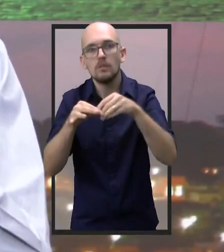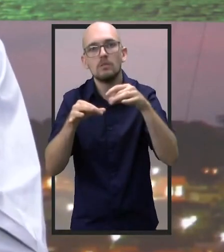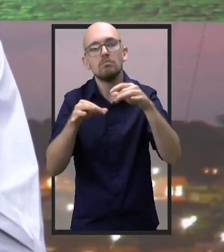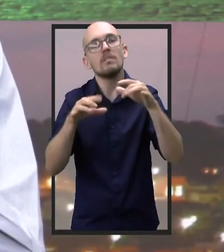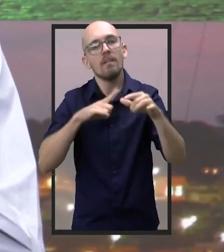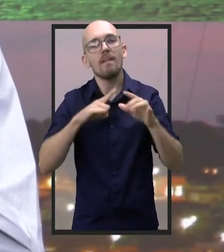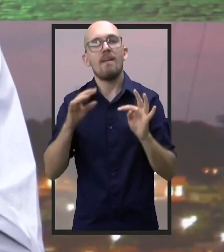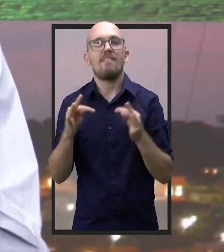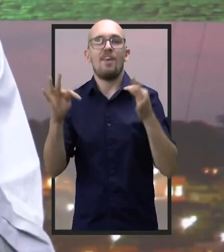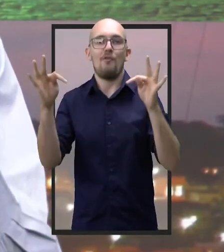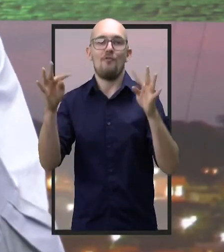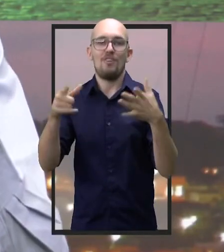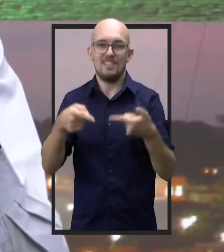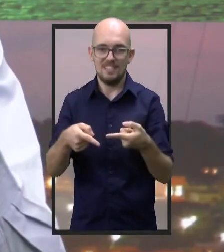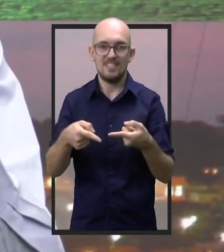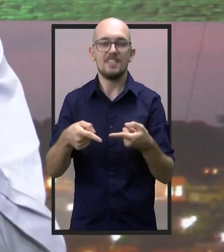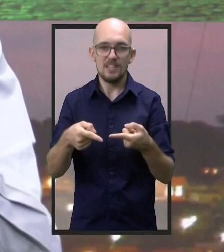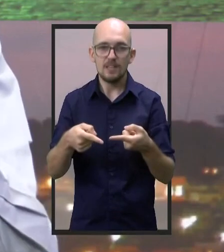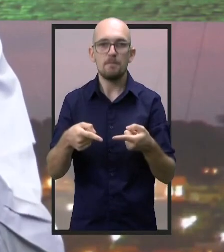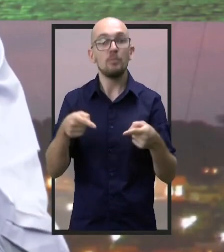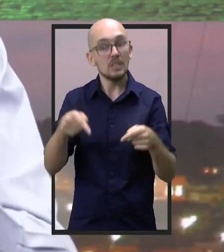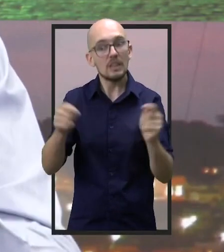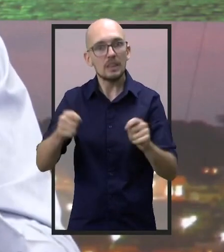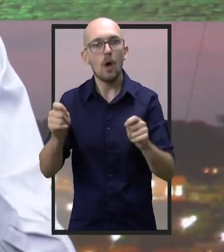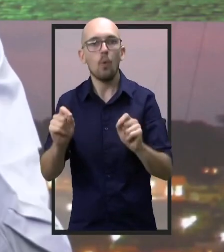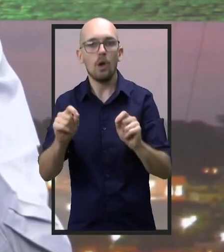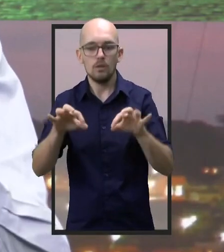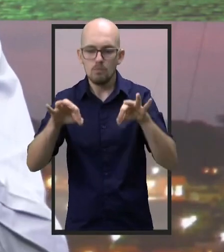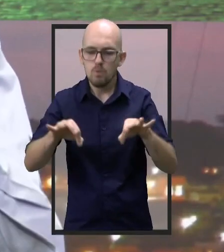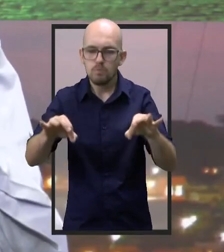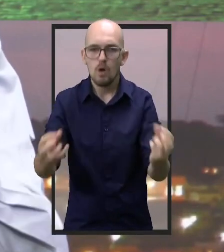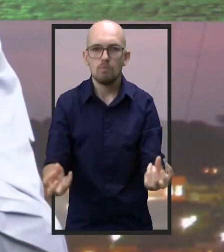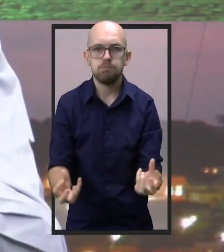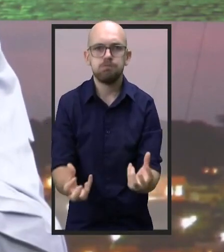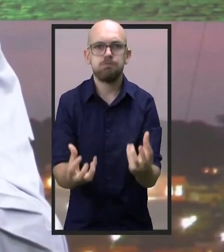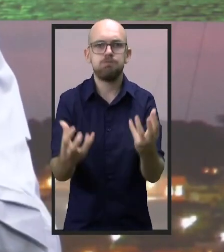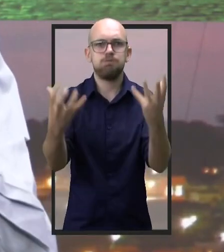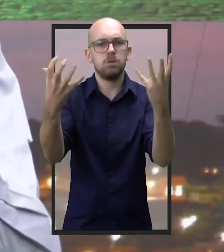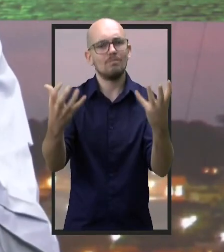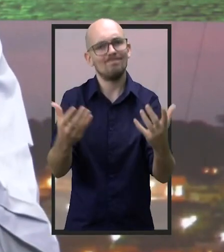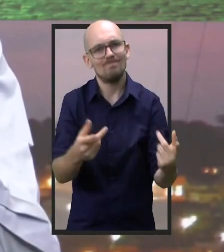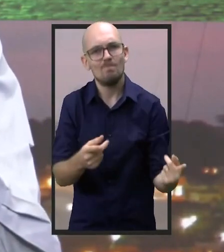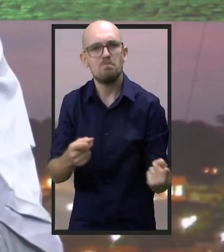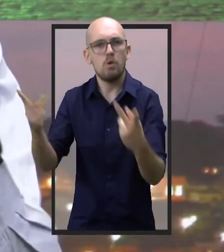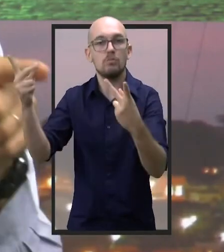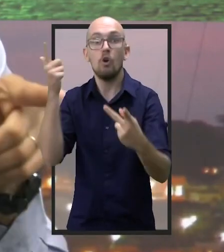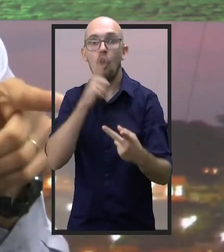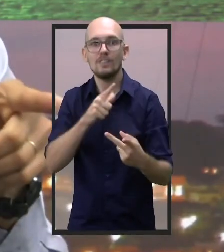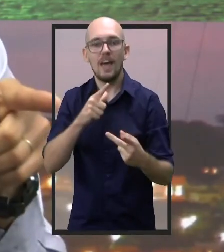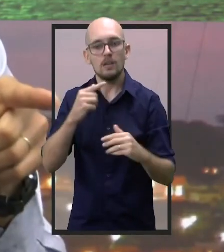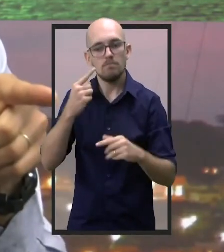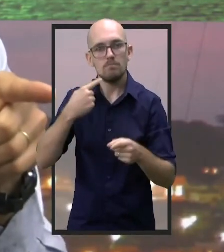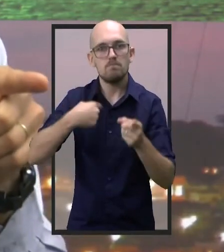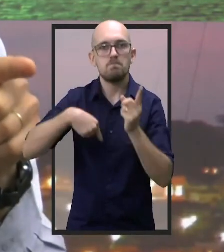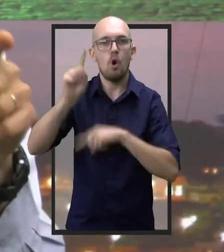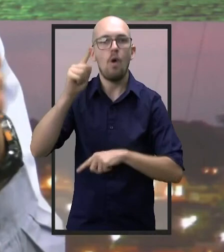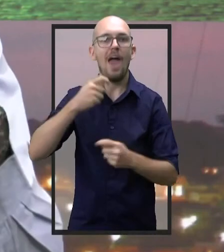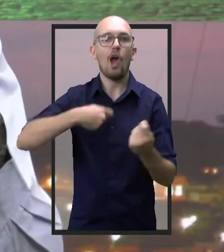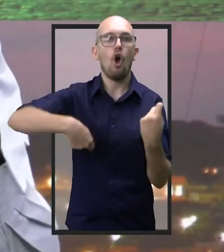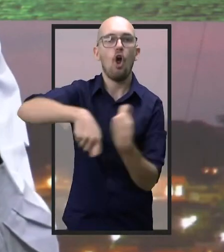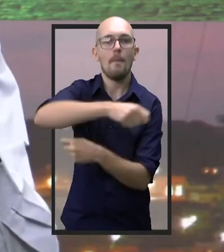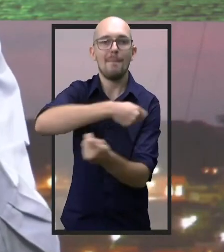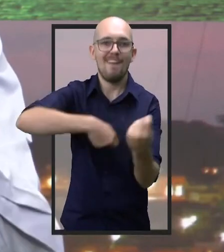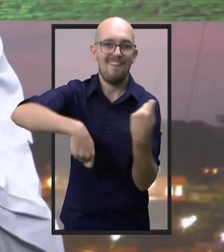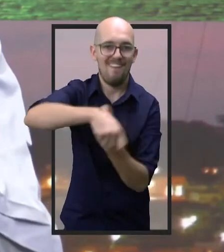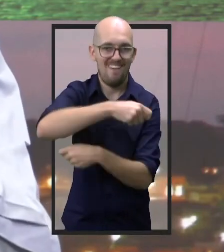saber que aquilo pode ter uma performance que vai trazer o diferencial econômico para ele, para a sua família e,